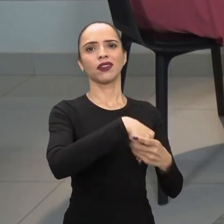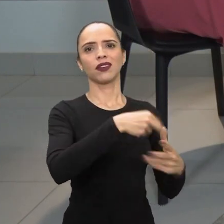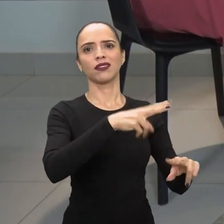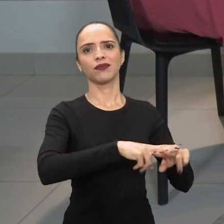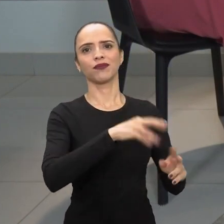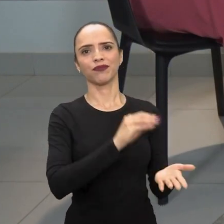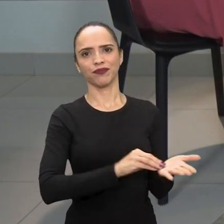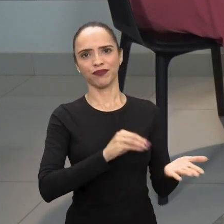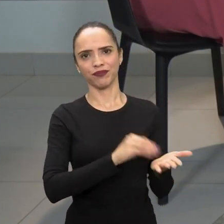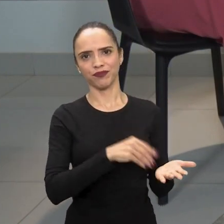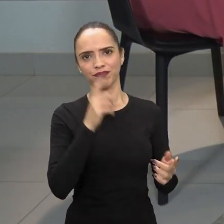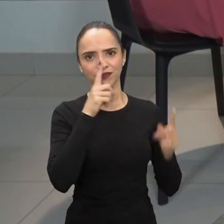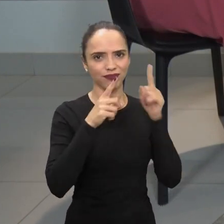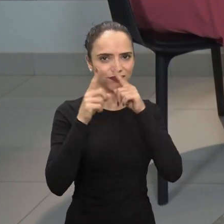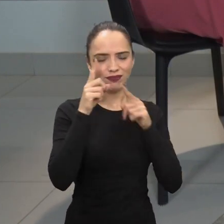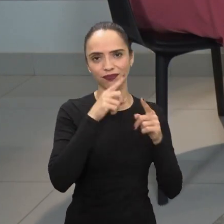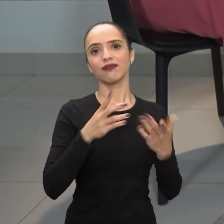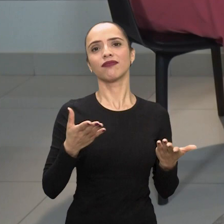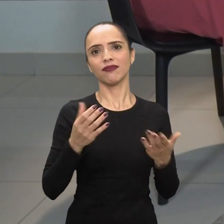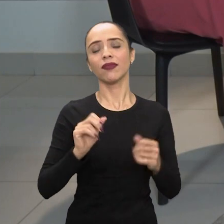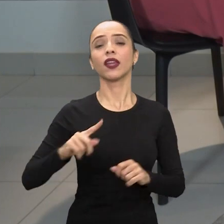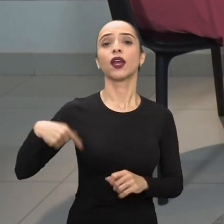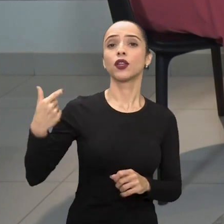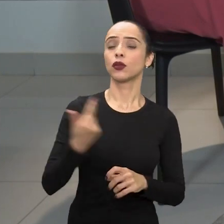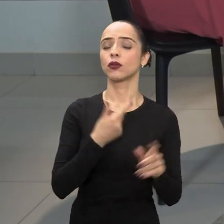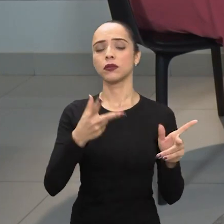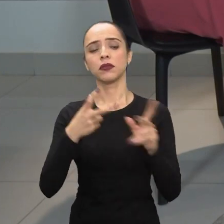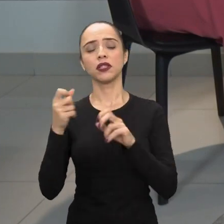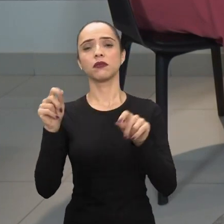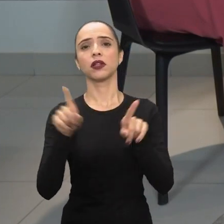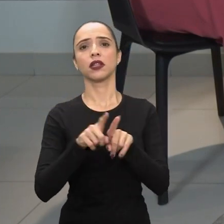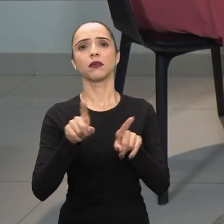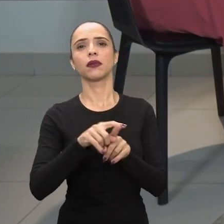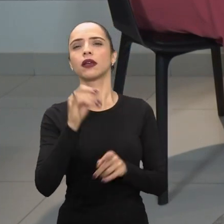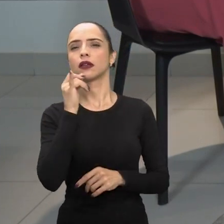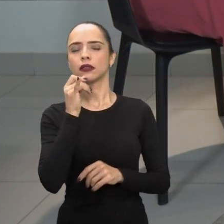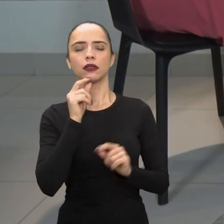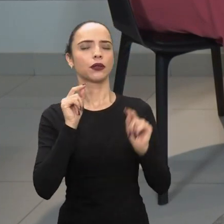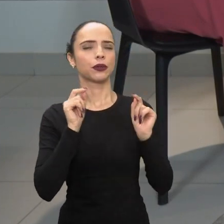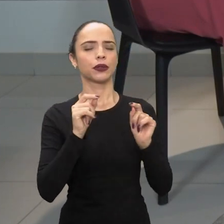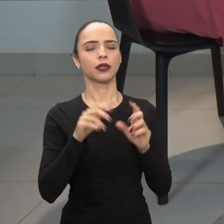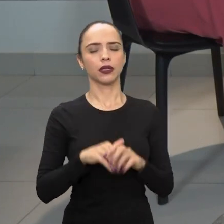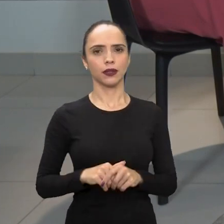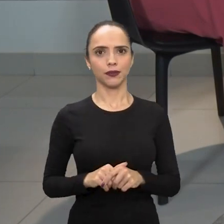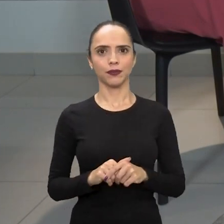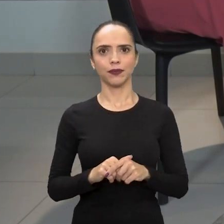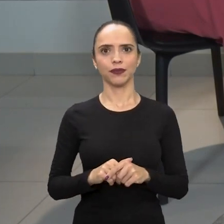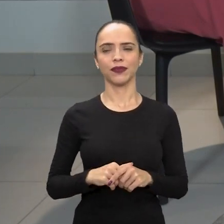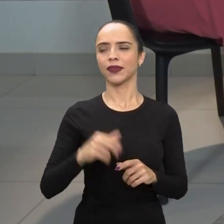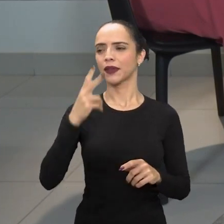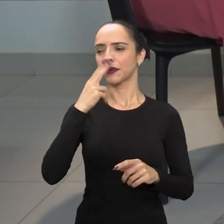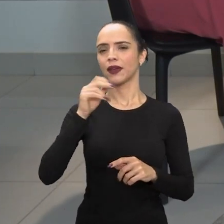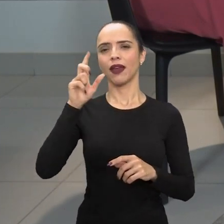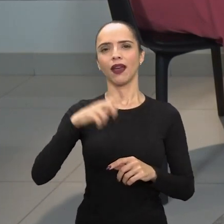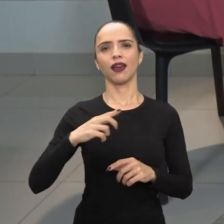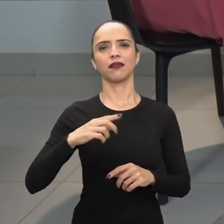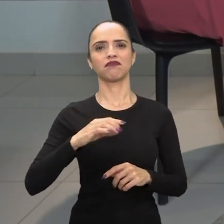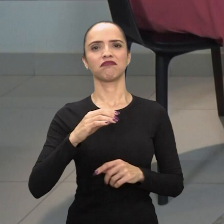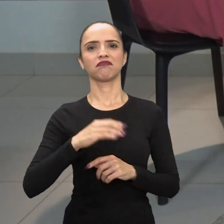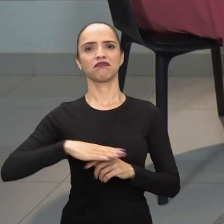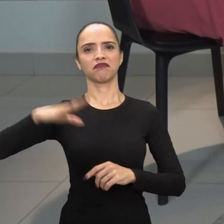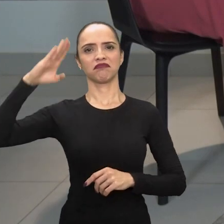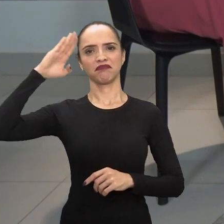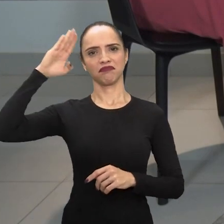no entanto que a gente vê é uma tendência também de eu diria de uma militarização